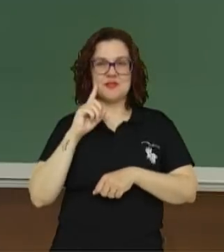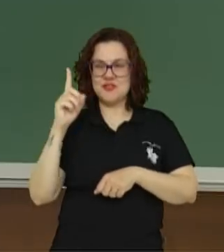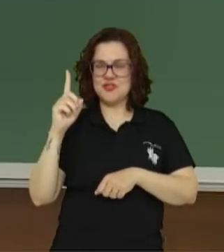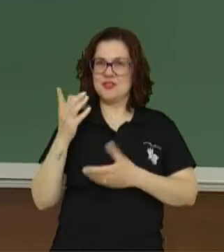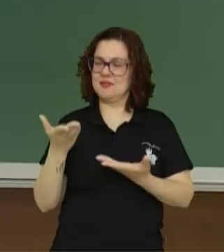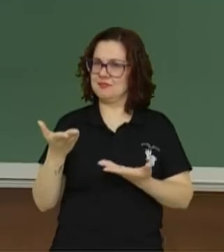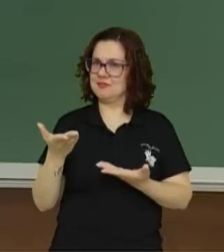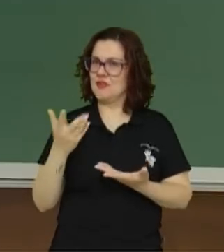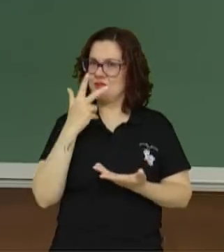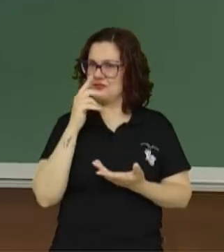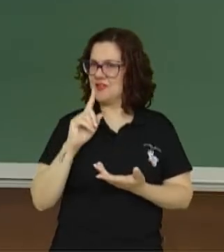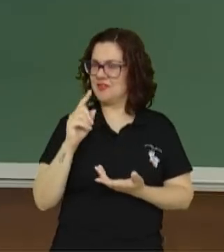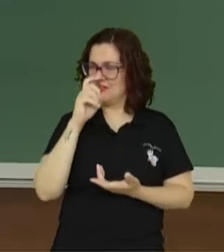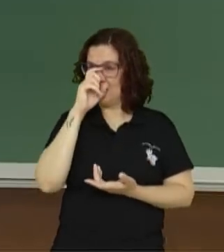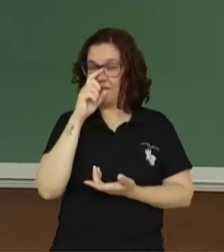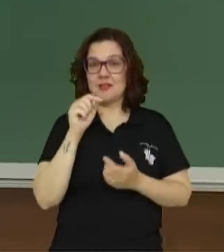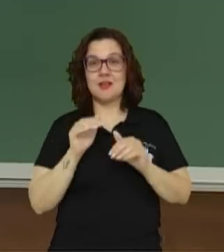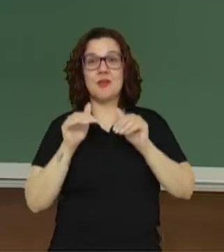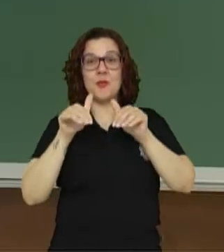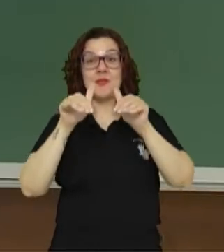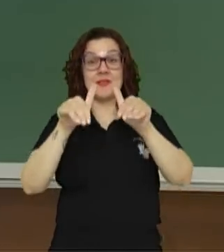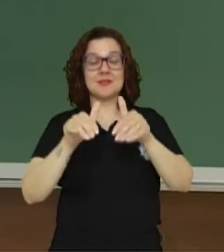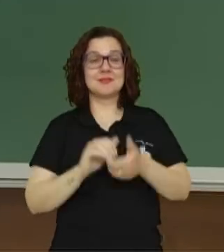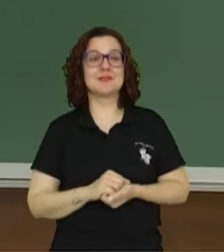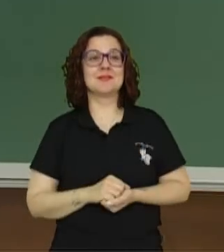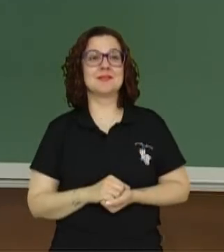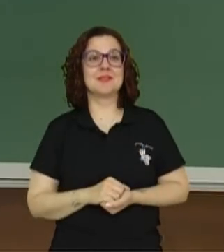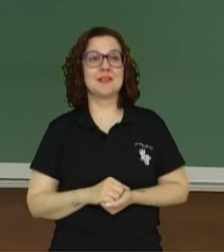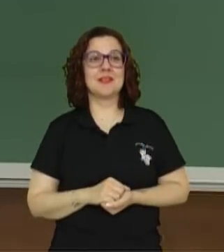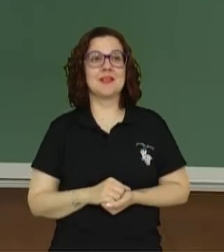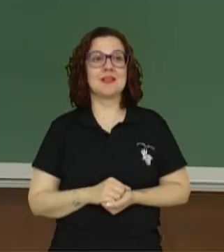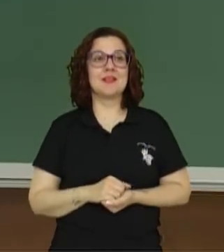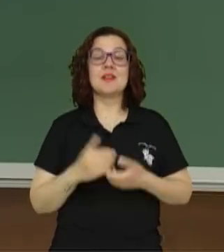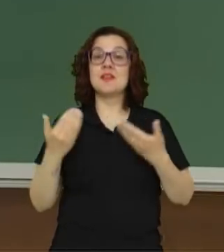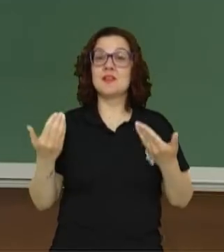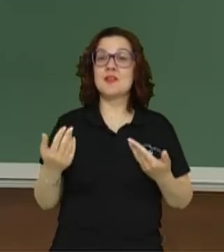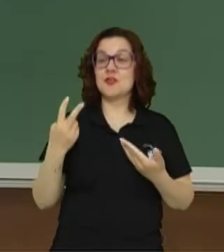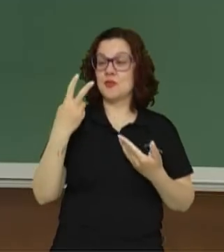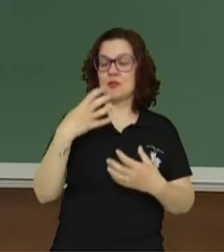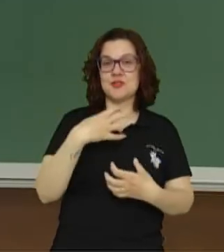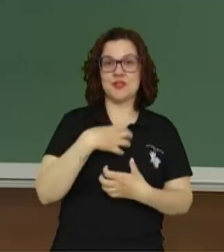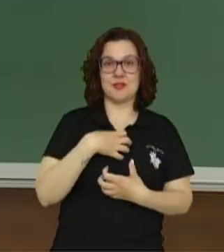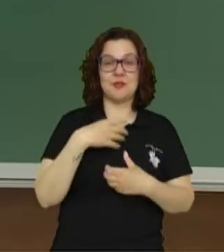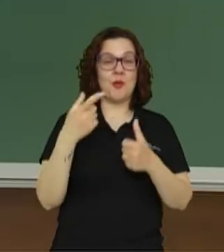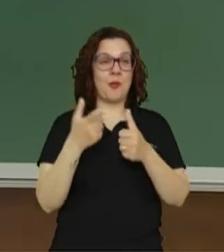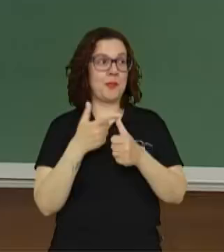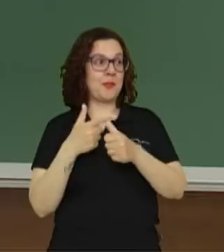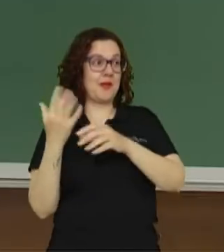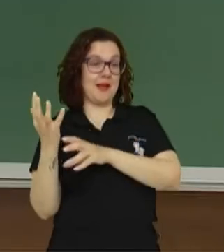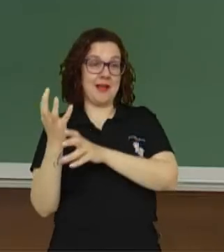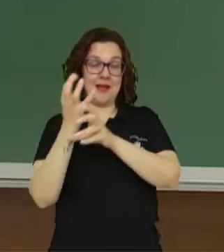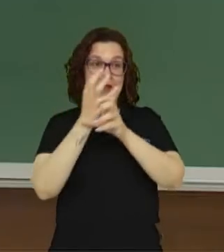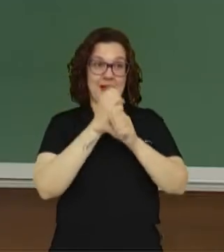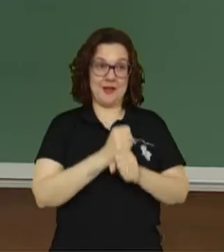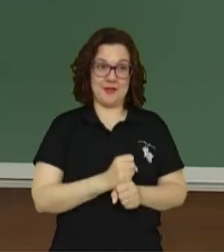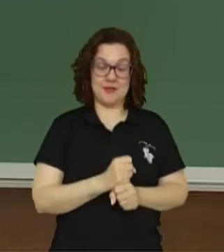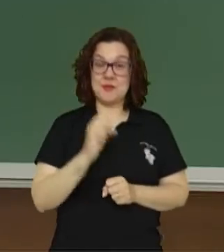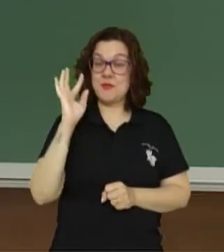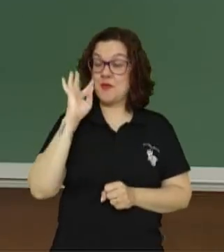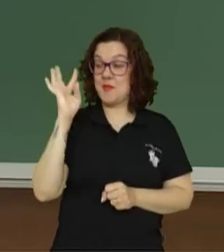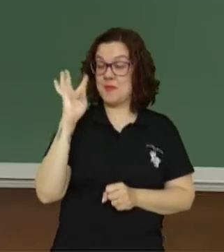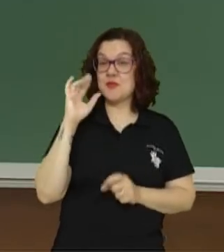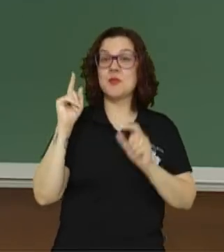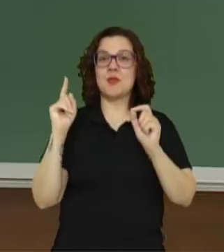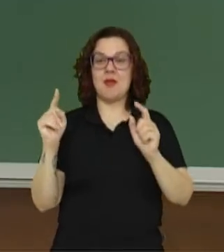Então, quantos saltos esse coelho deu até parar? Duas maneiras. Podemos calcular